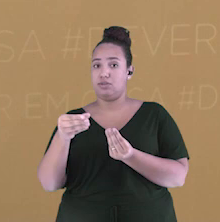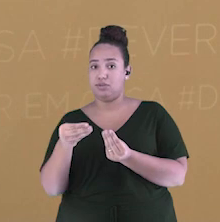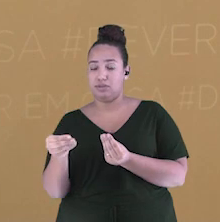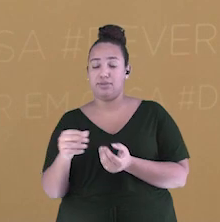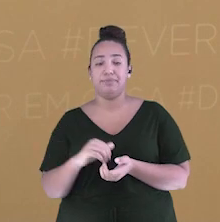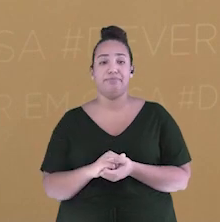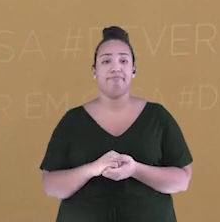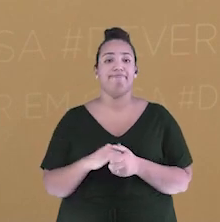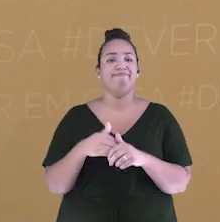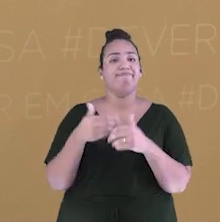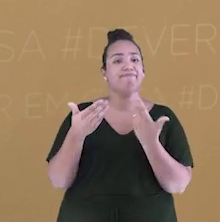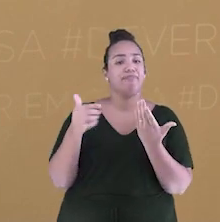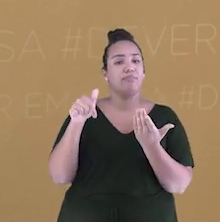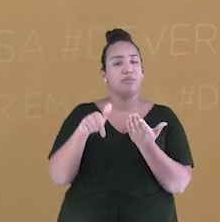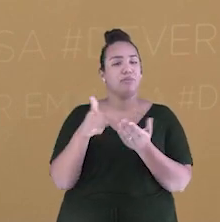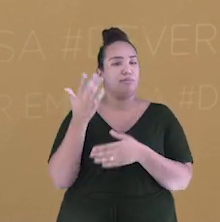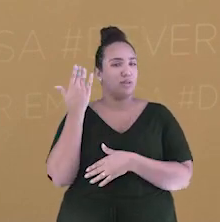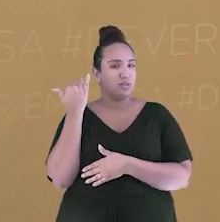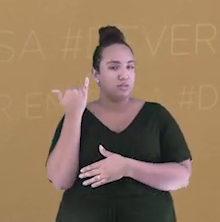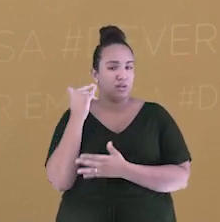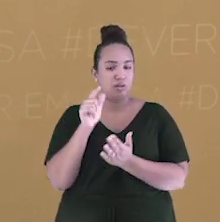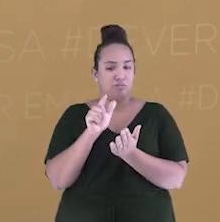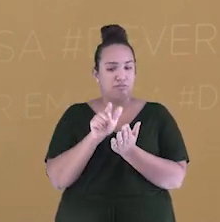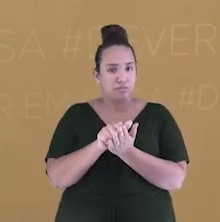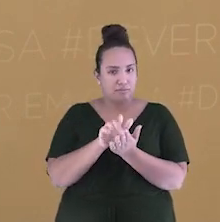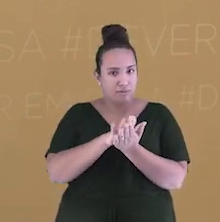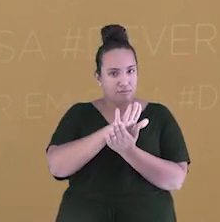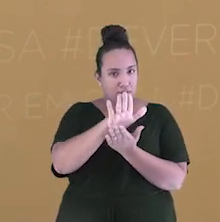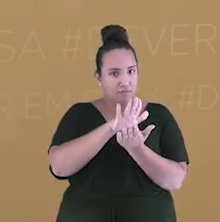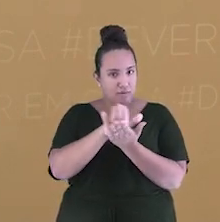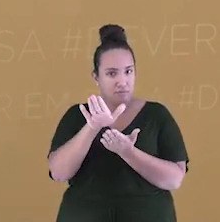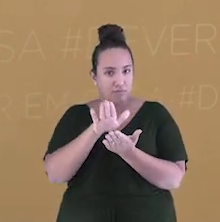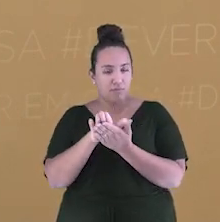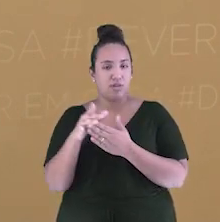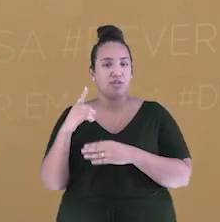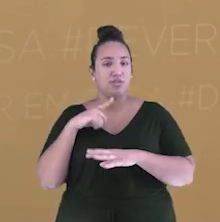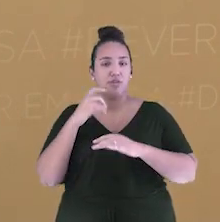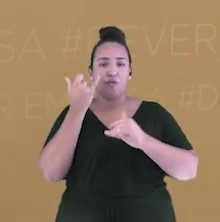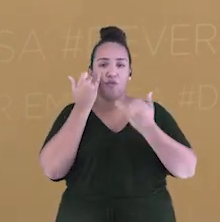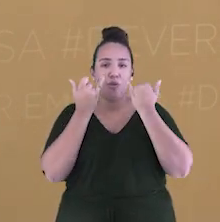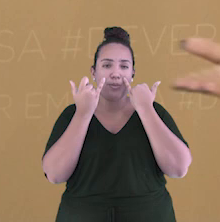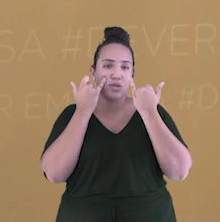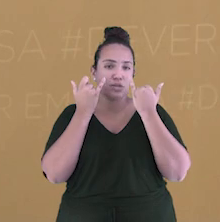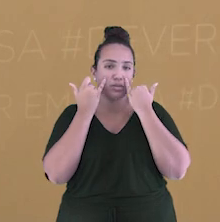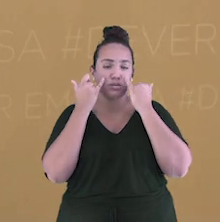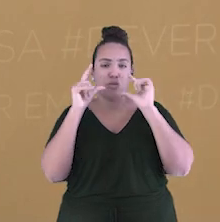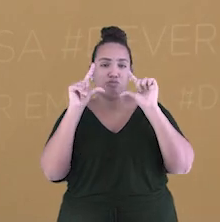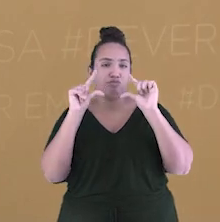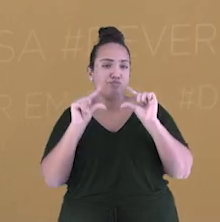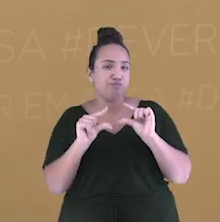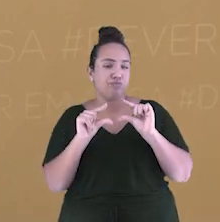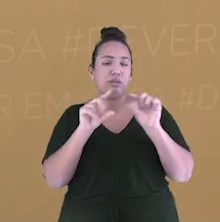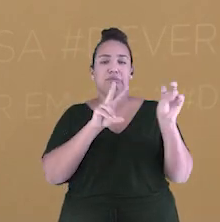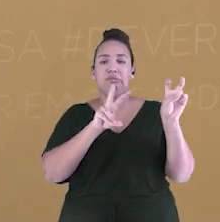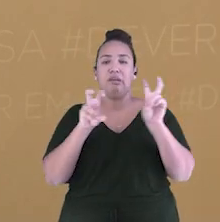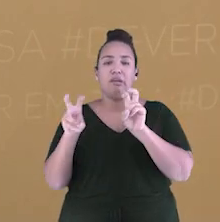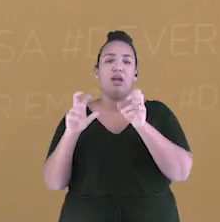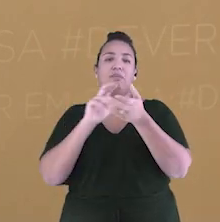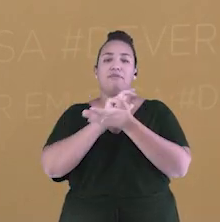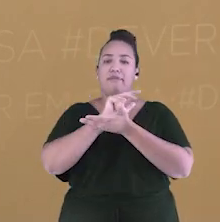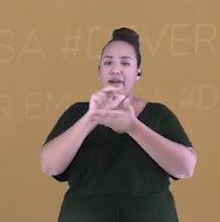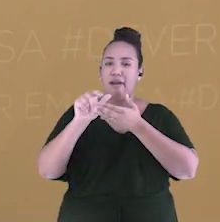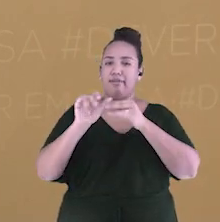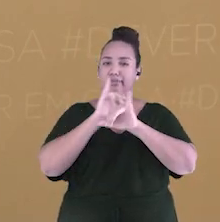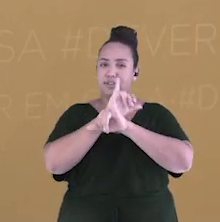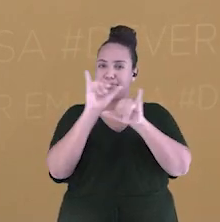impressões eram breves cartilhas que continham informação limitada sobre diferentes temas. Assim, o